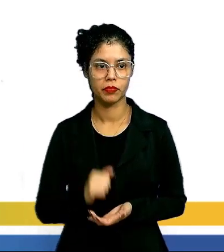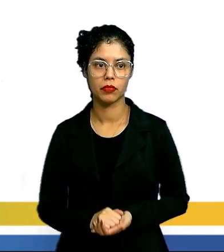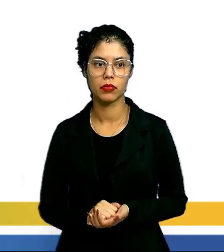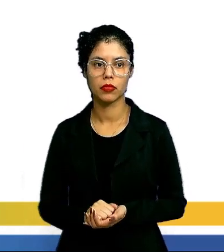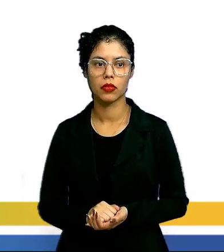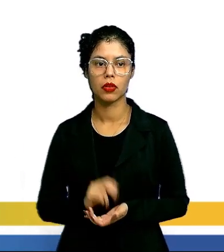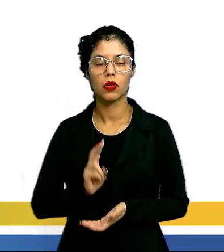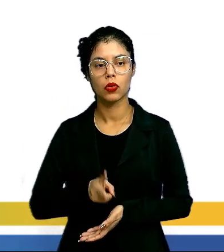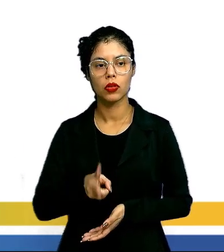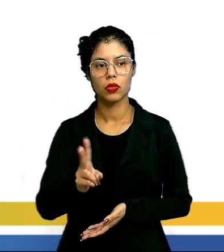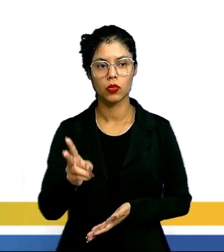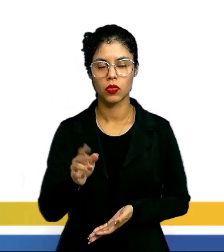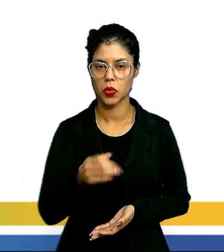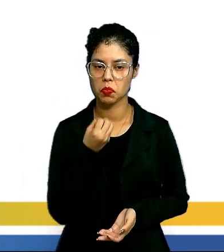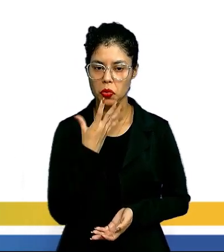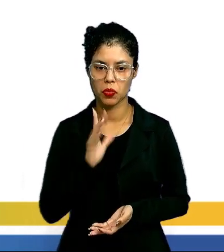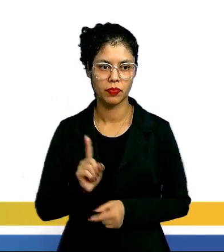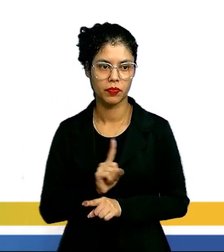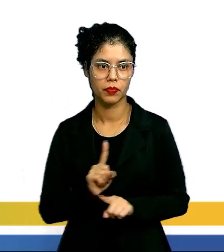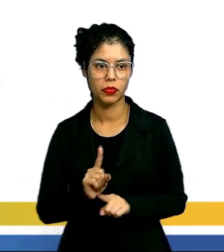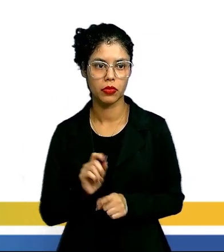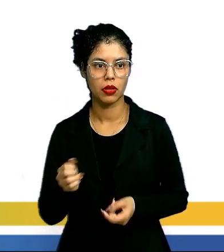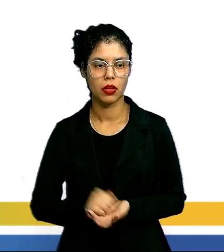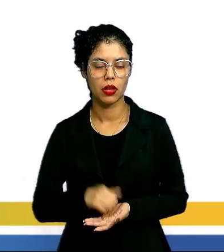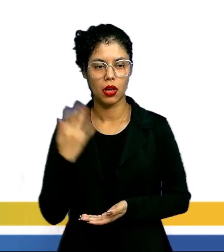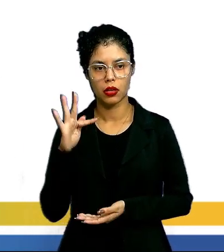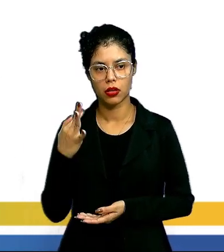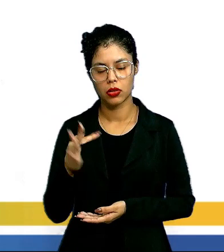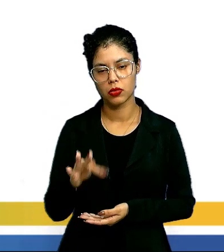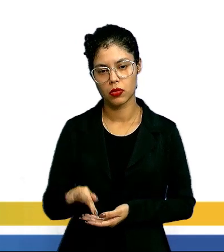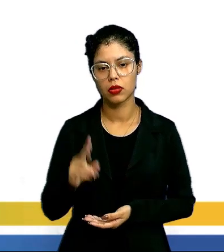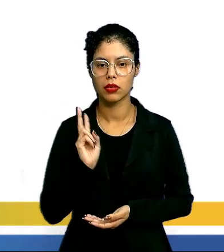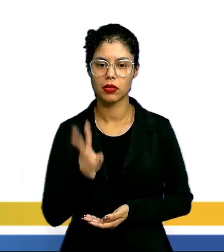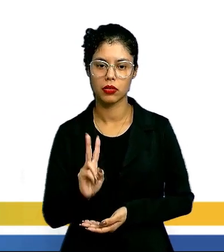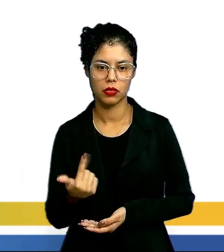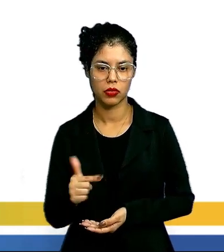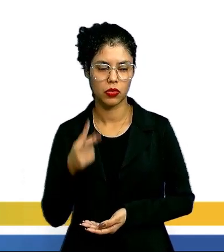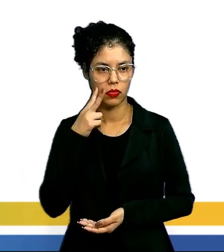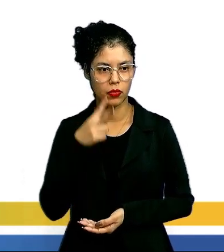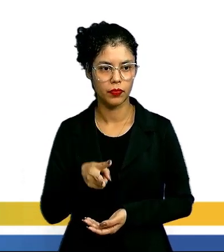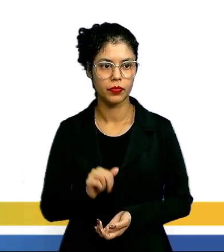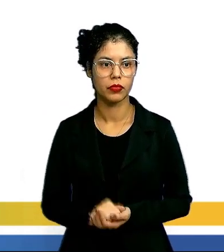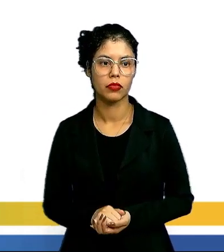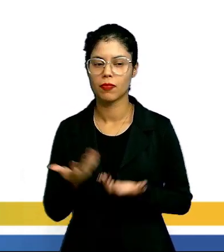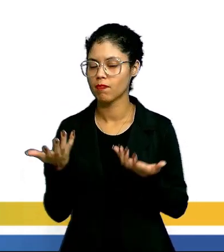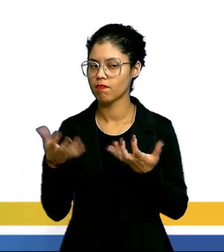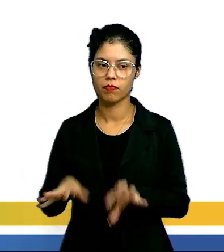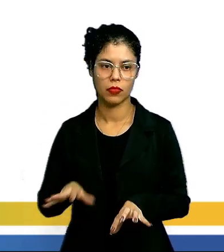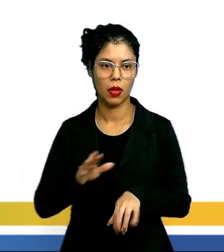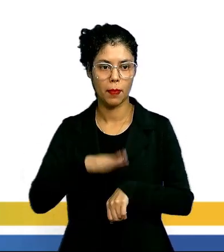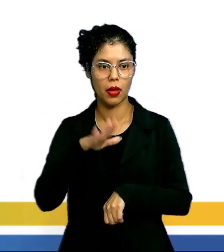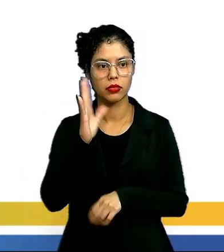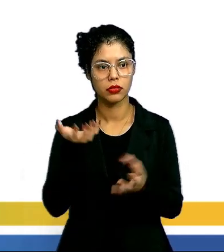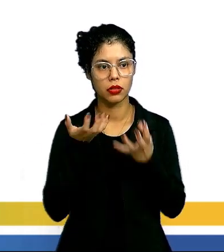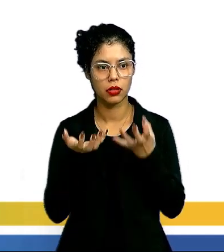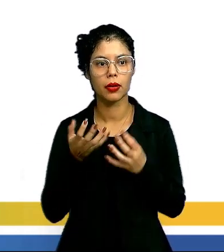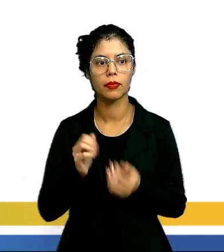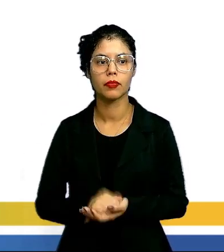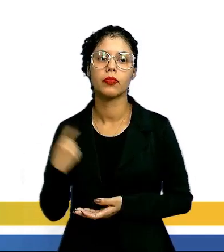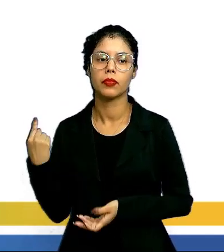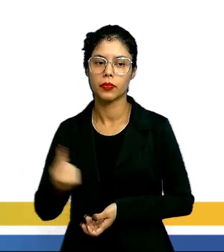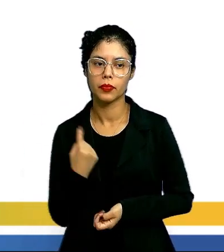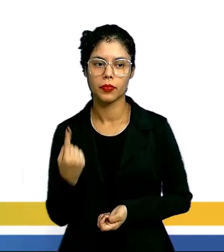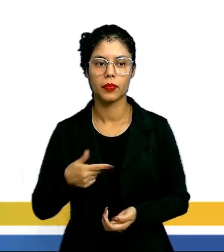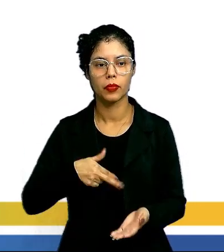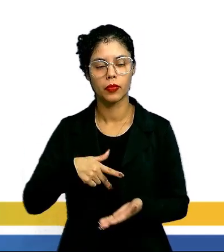um contentamento descontente, é dor que desatina sem doer, é um não querer mais que bem querer,